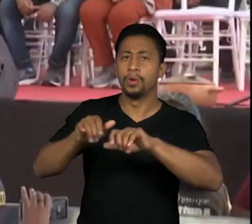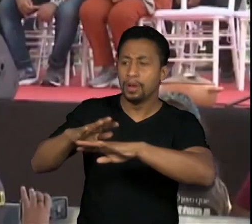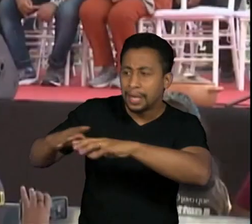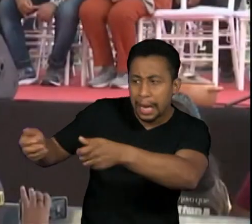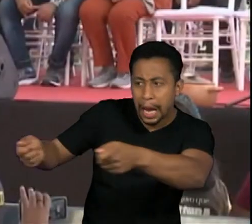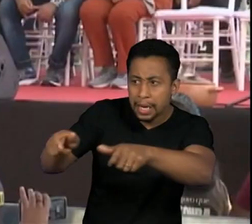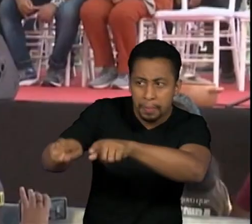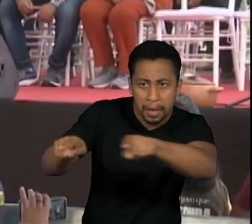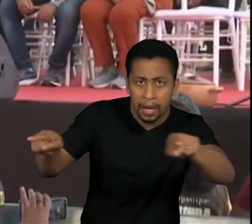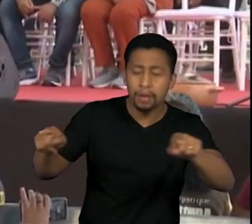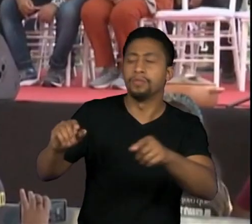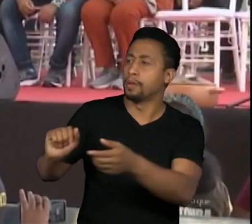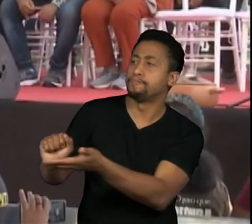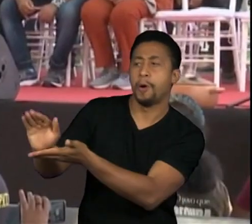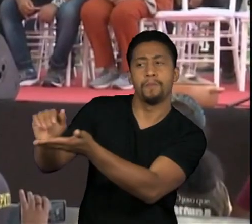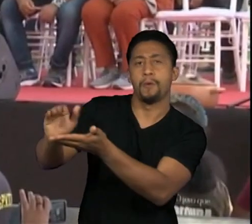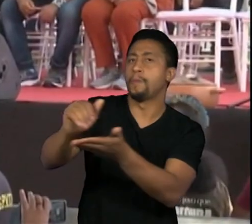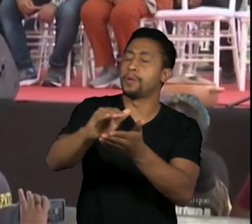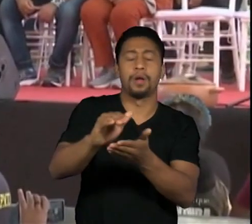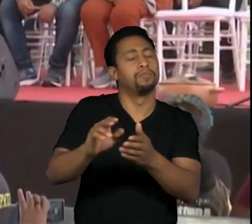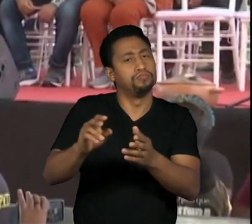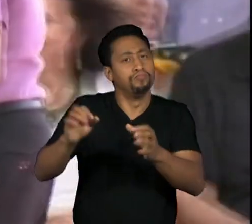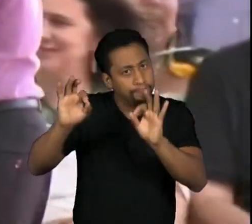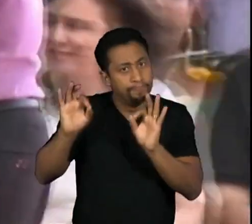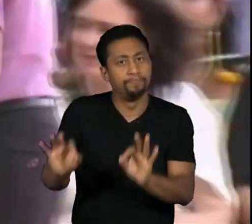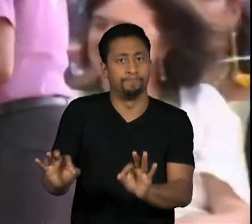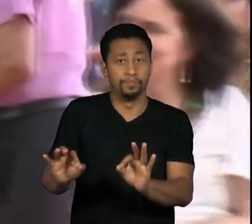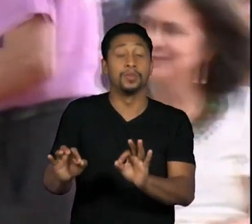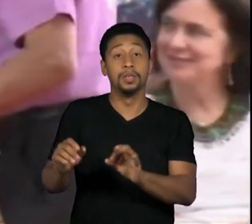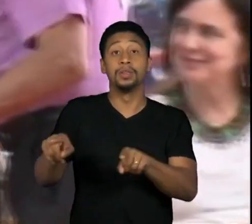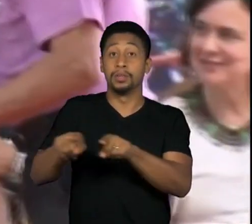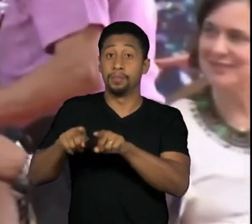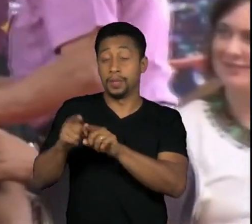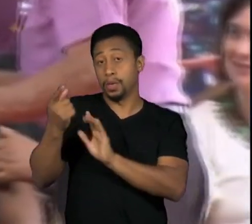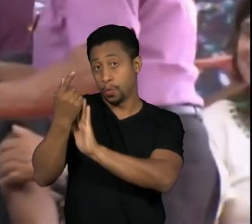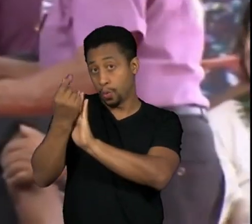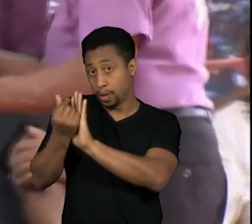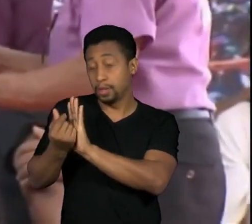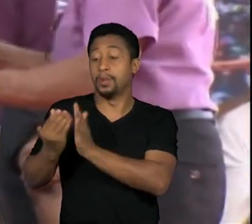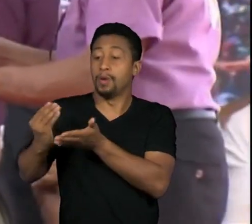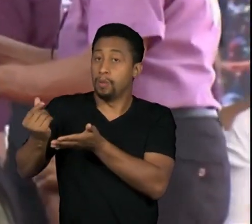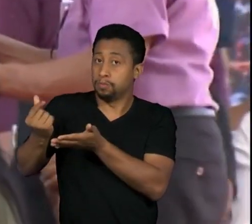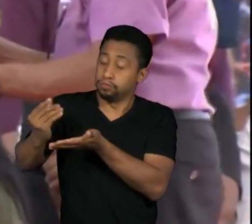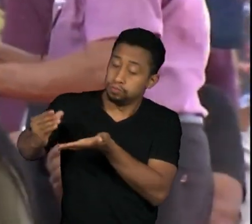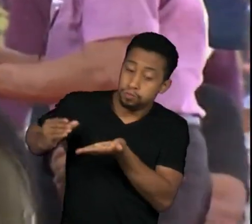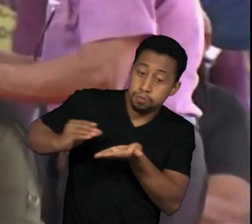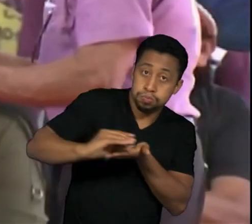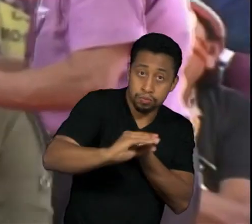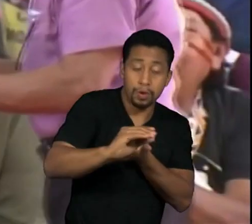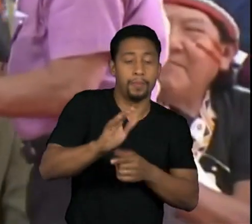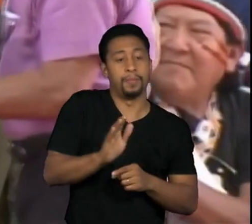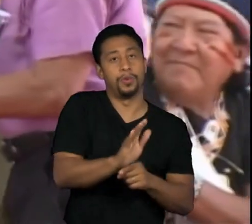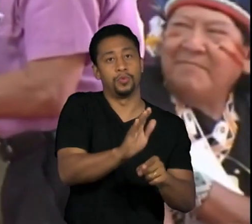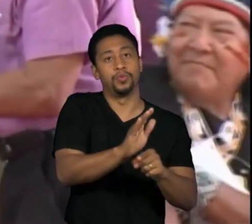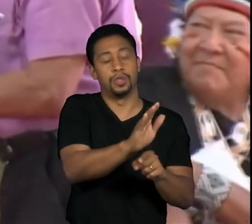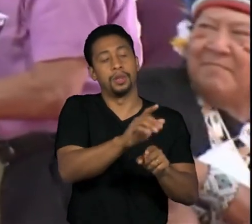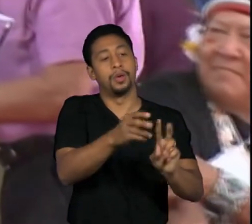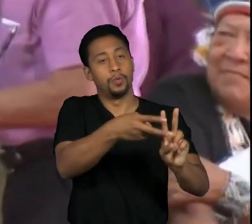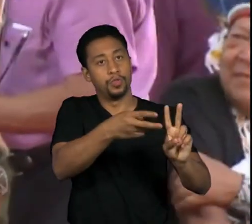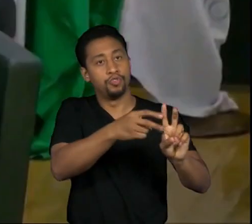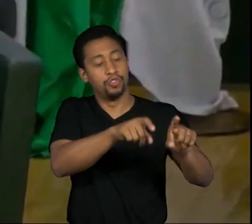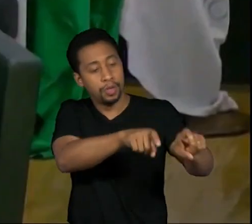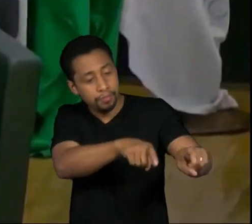em caráter definitivo e que recursos serão destinados para a produção agrícola dos povos